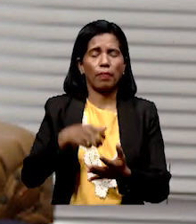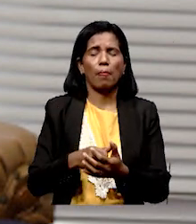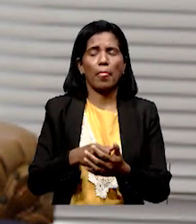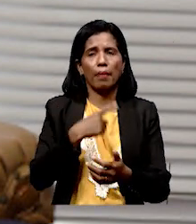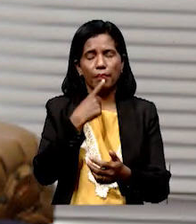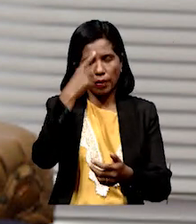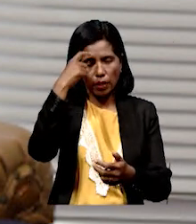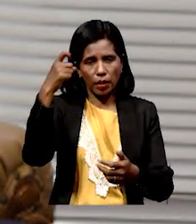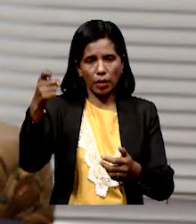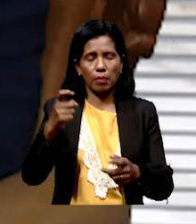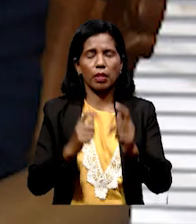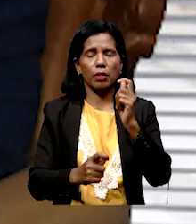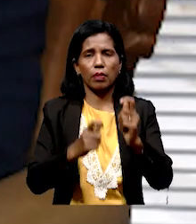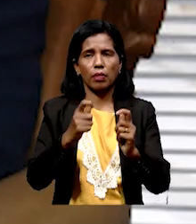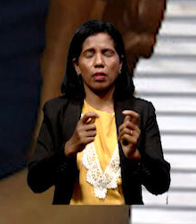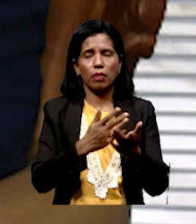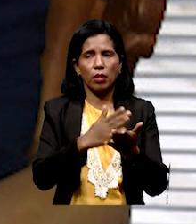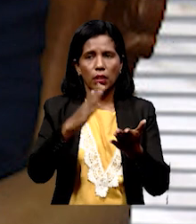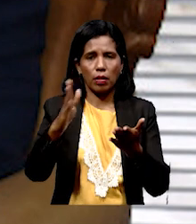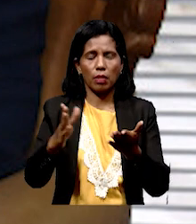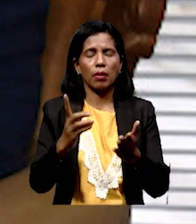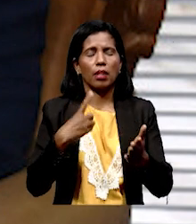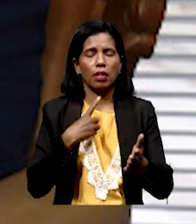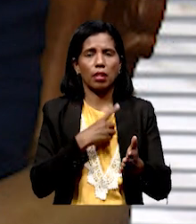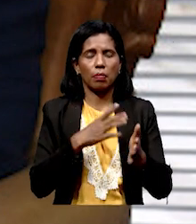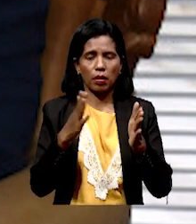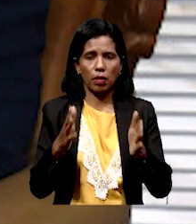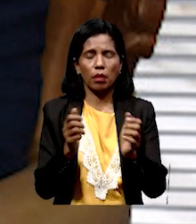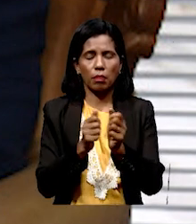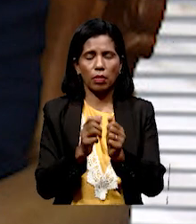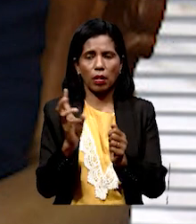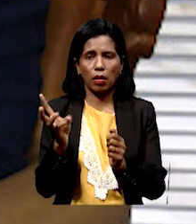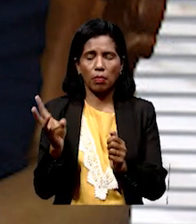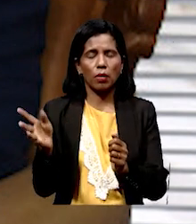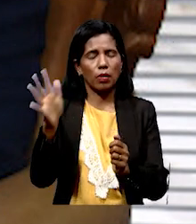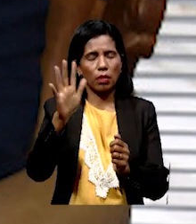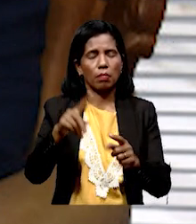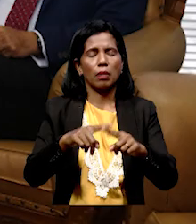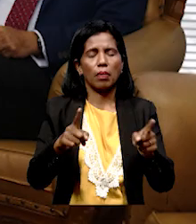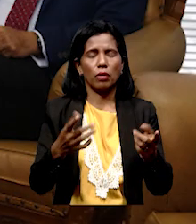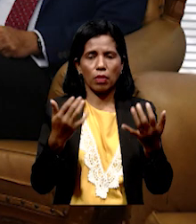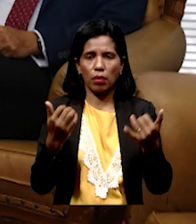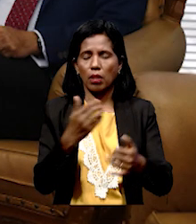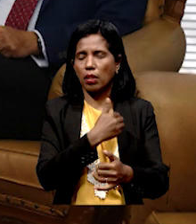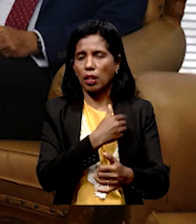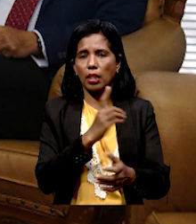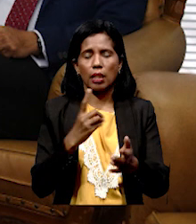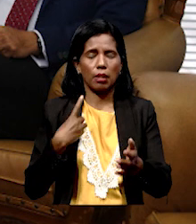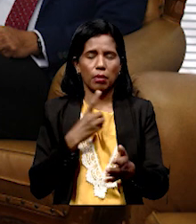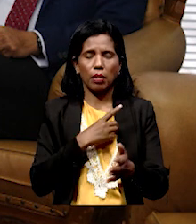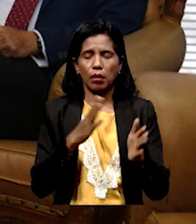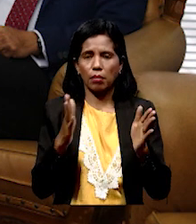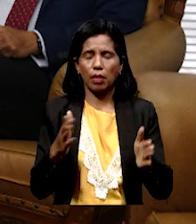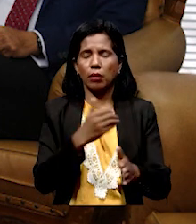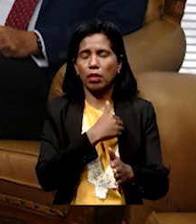eletrônico refere, Tribunal Recurso distribui ona ba deputado Nenurcin Lima, mas beto em loron, deputado Balon Sidauk Prense, nune,